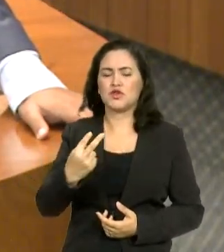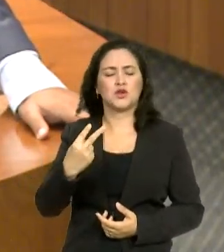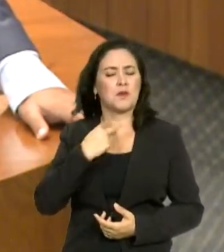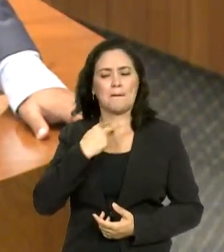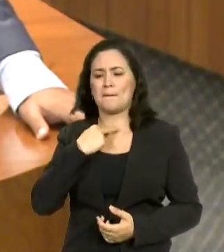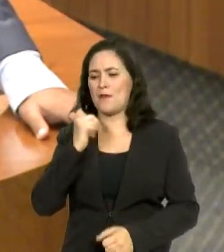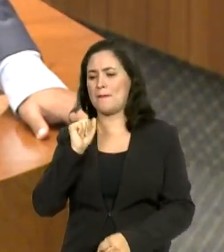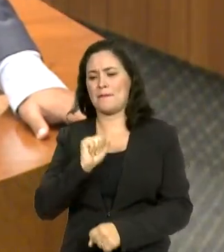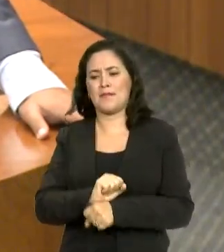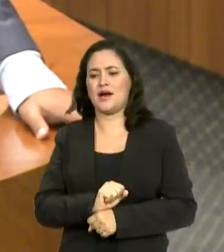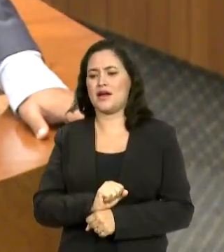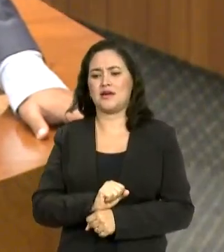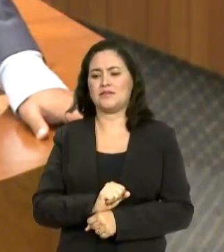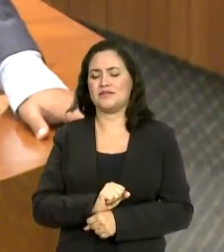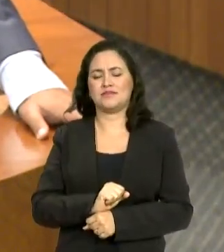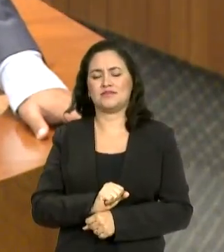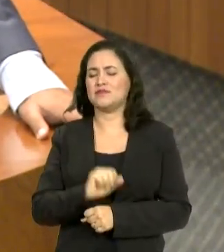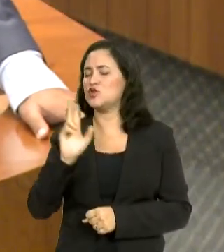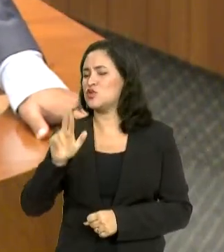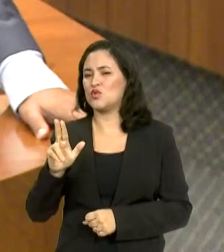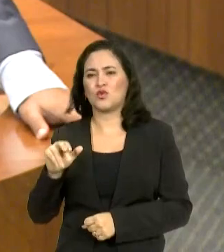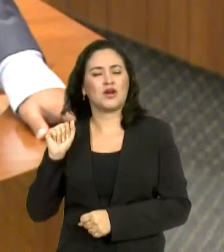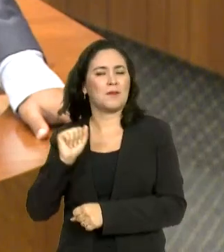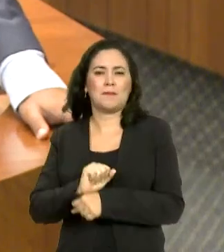Essa foi, essa é a nossa luta.